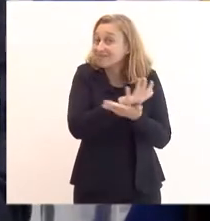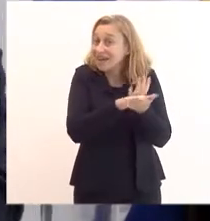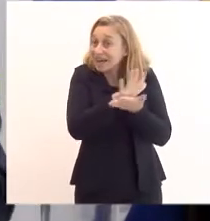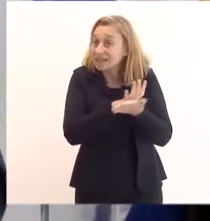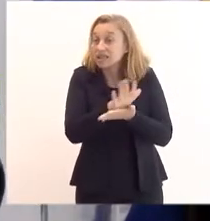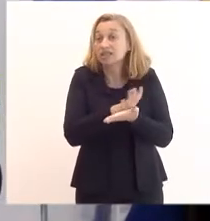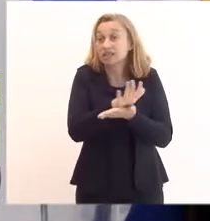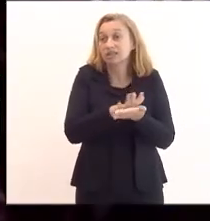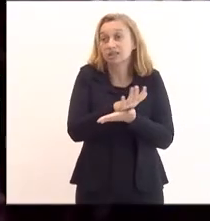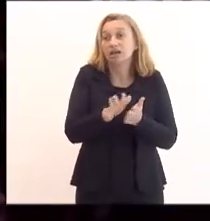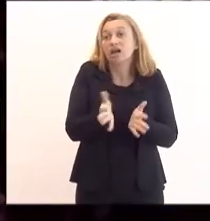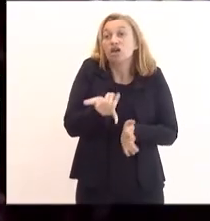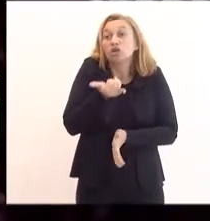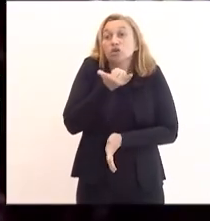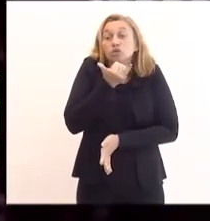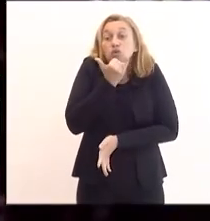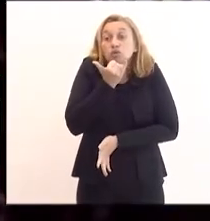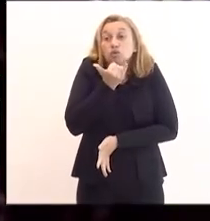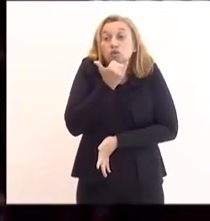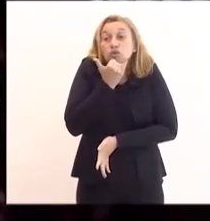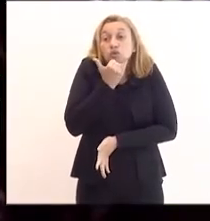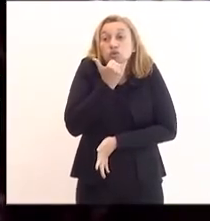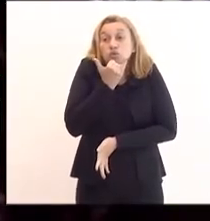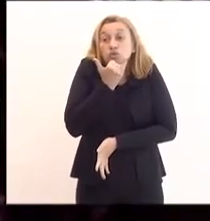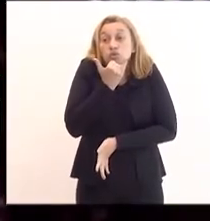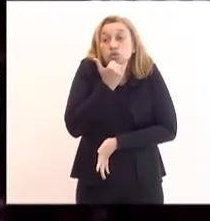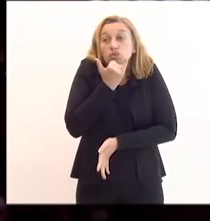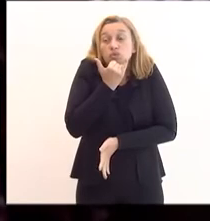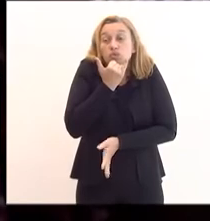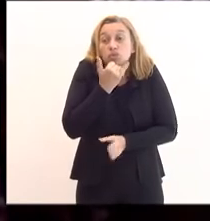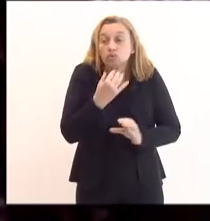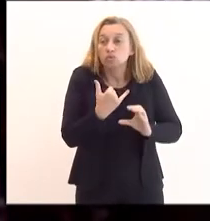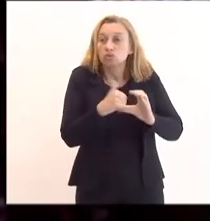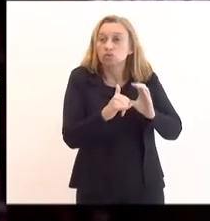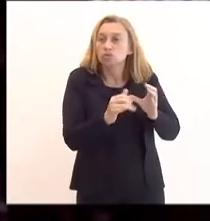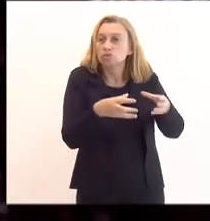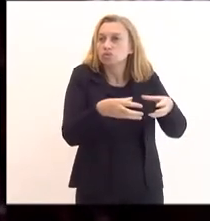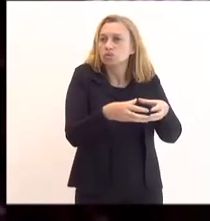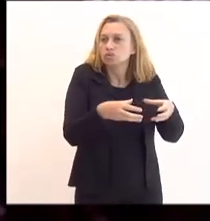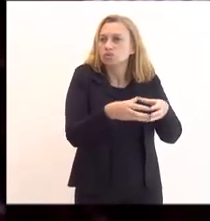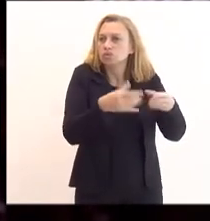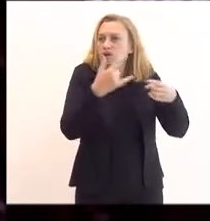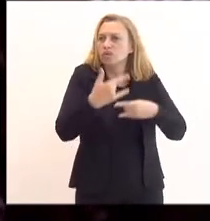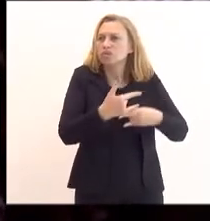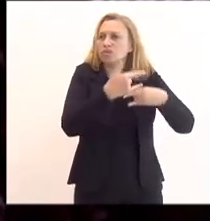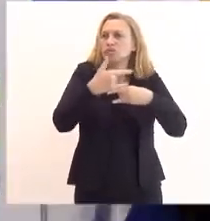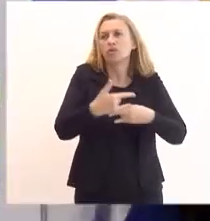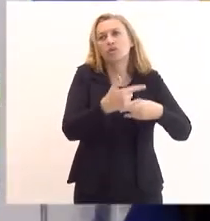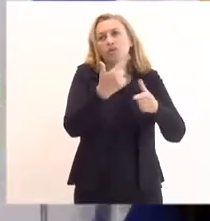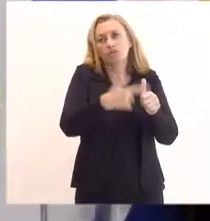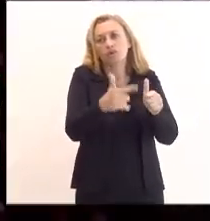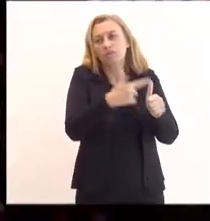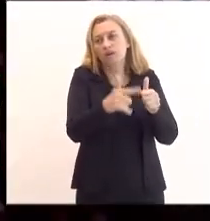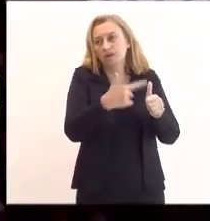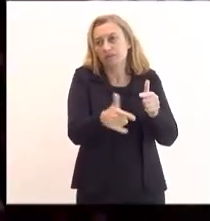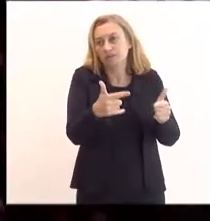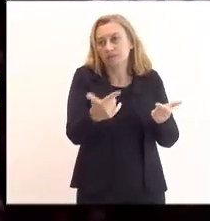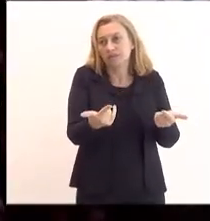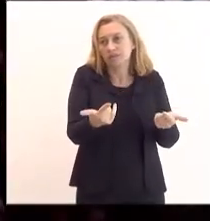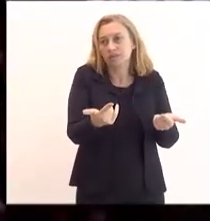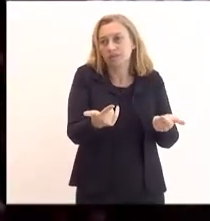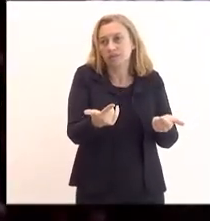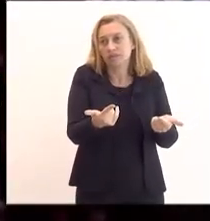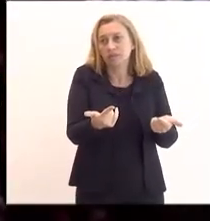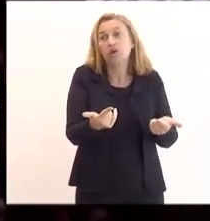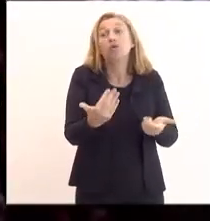vou. Desculpa, até uma questão. Coloquei no grupo que eu estava com problema no Zoom, né? Eu sei, deputada Mônica, mas a questão é a seguinte: o